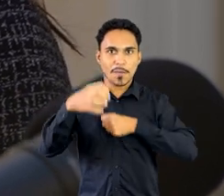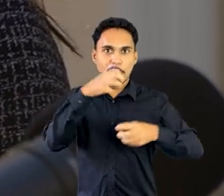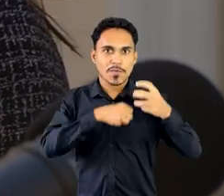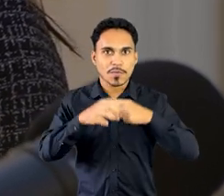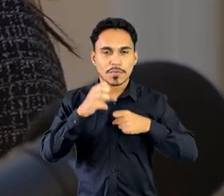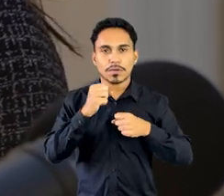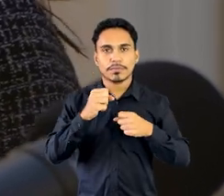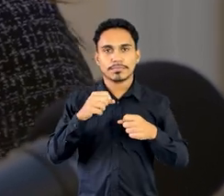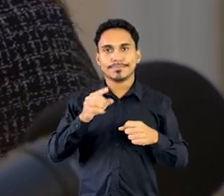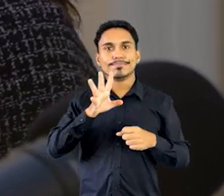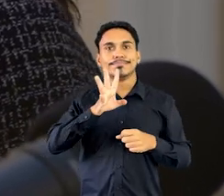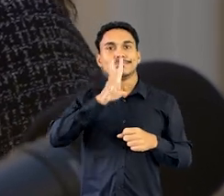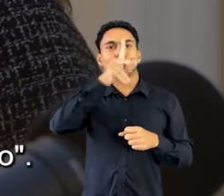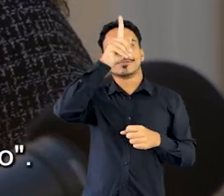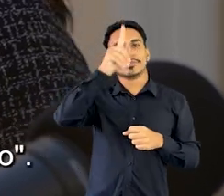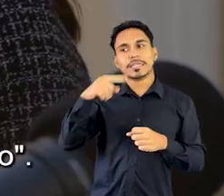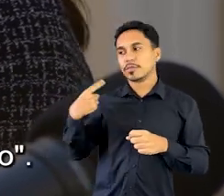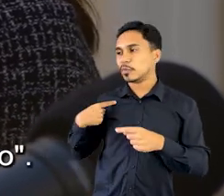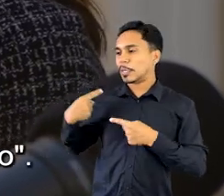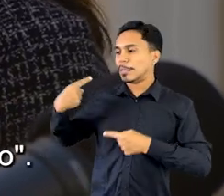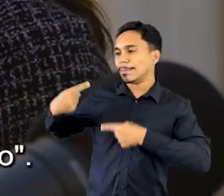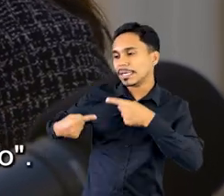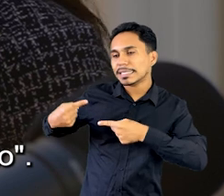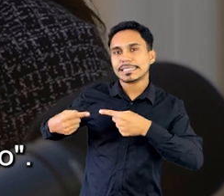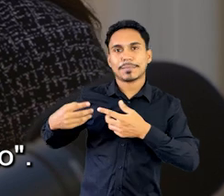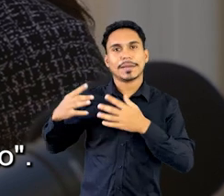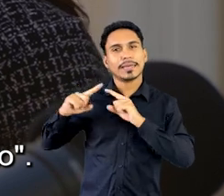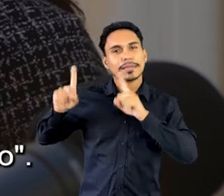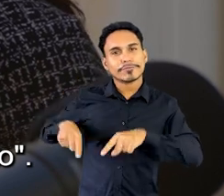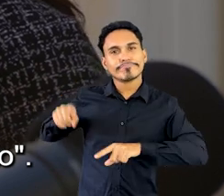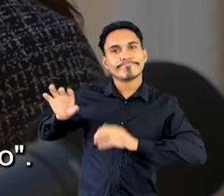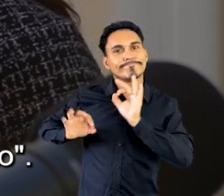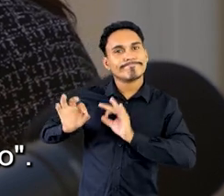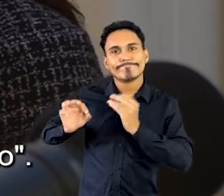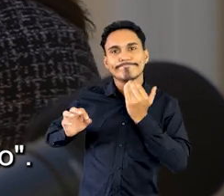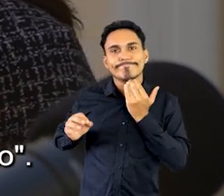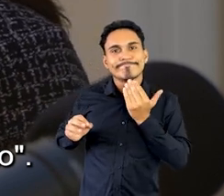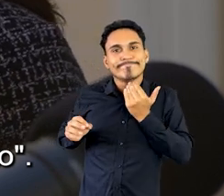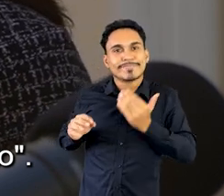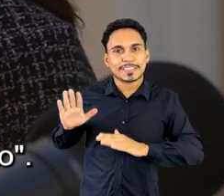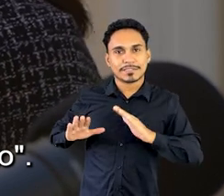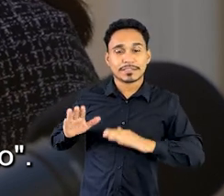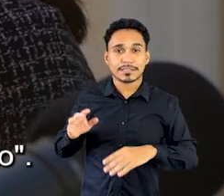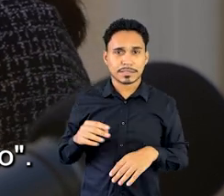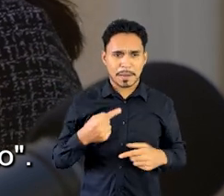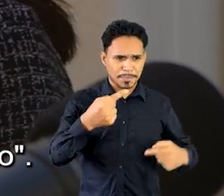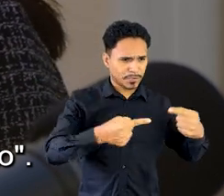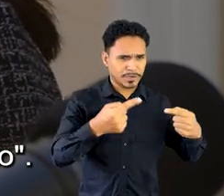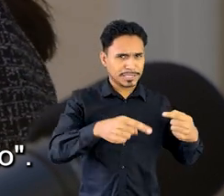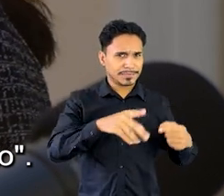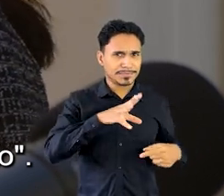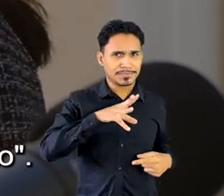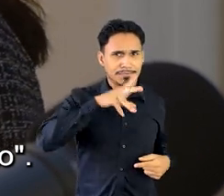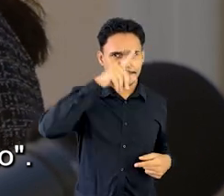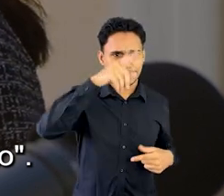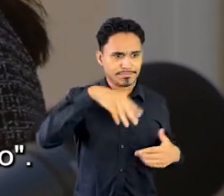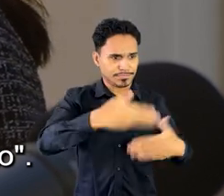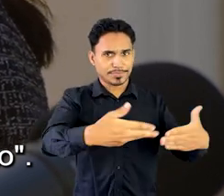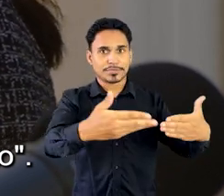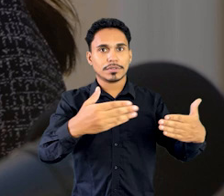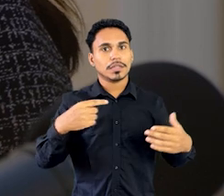nosso tempo né ou o nosso planejamento aquilo que a gente faz o Alexandre gosta muito de usar essa fal essa frase a política não respeita